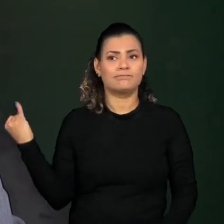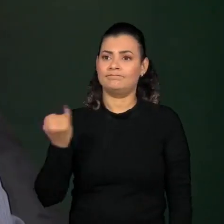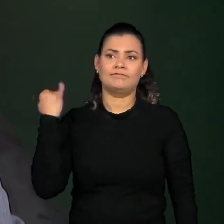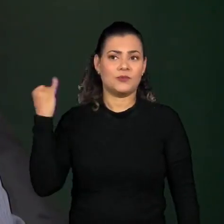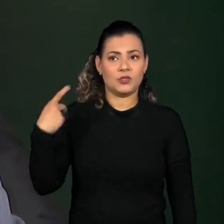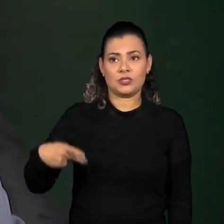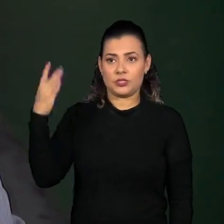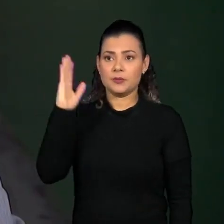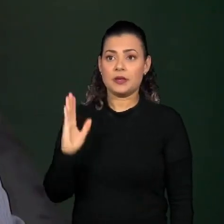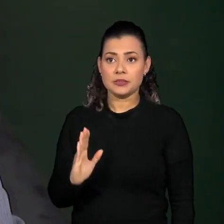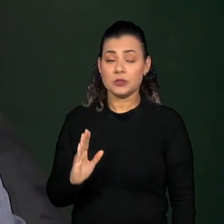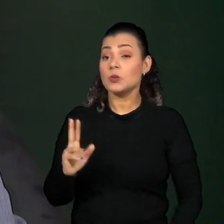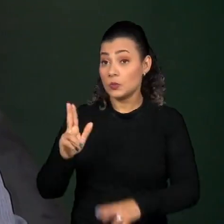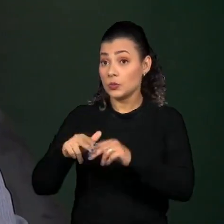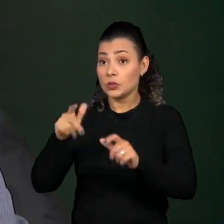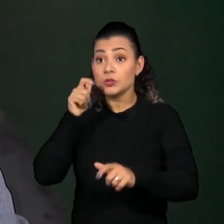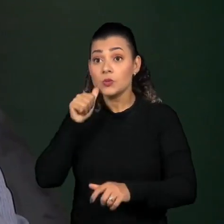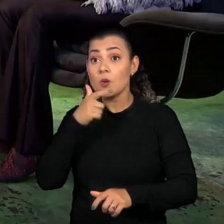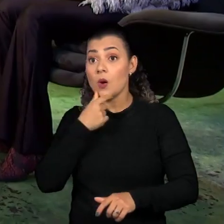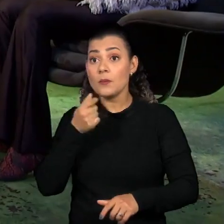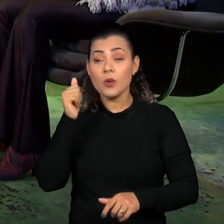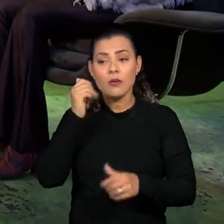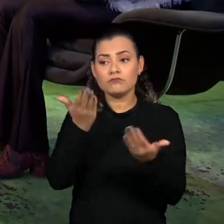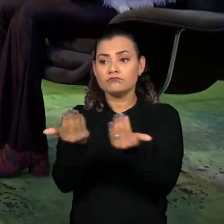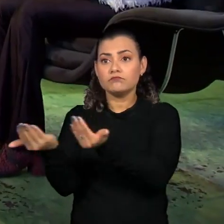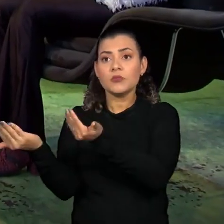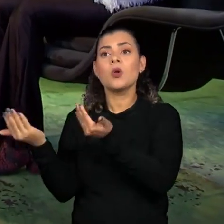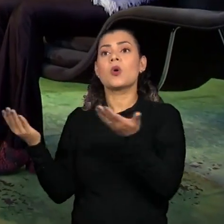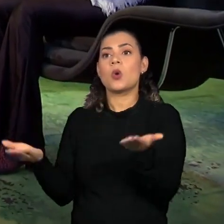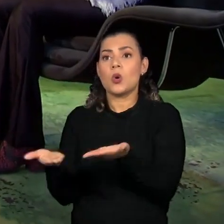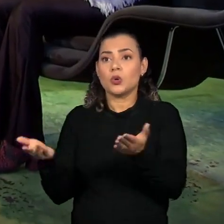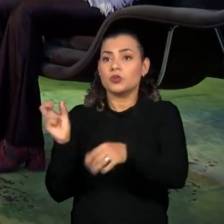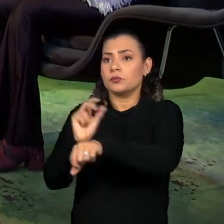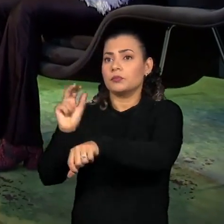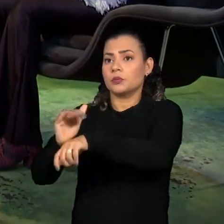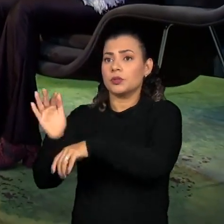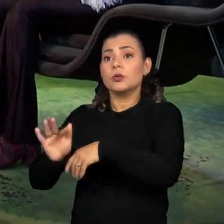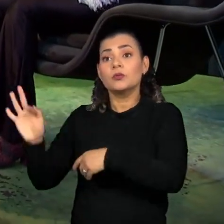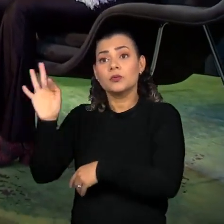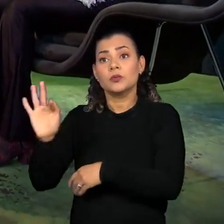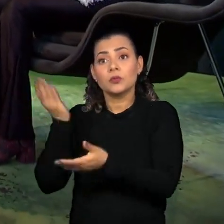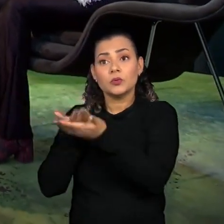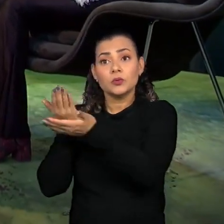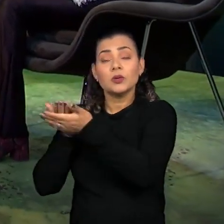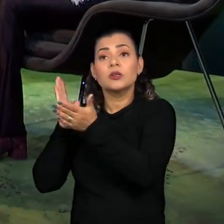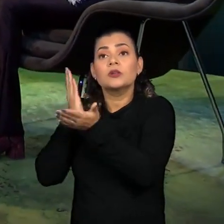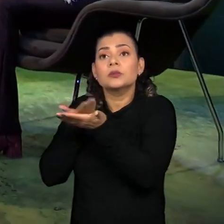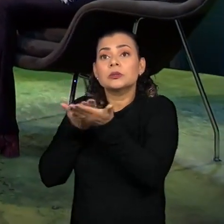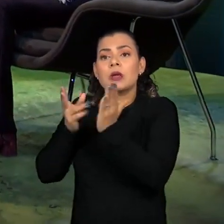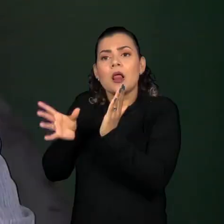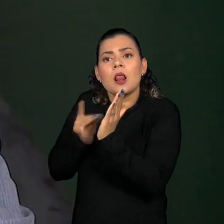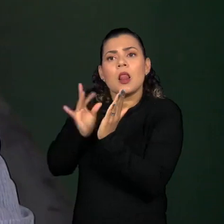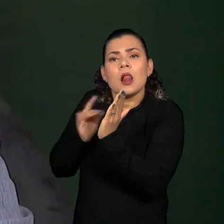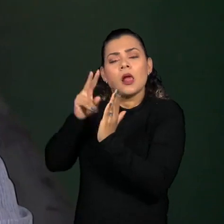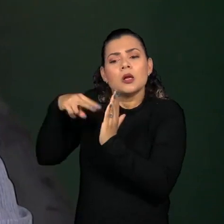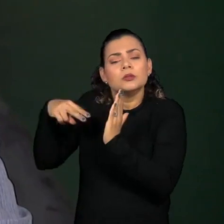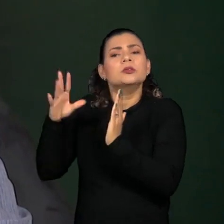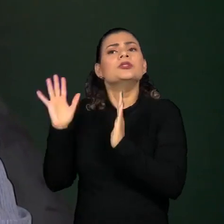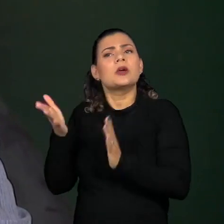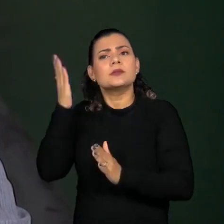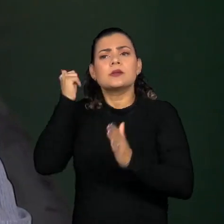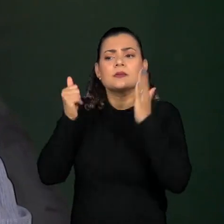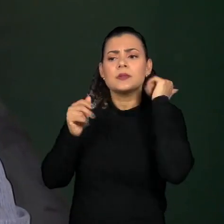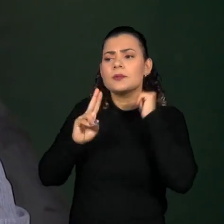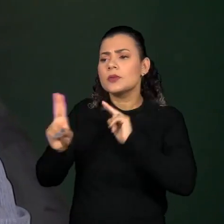E esses meninos, que hoje são rapazes que estão estudando nas universidades, já estudaram em livro um ou outro, mas viram